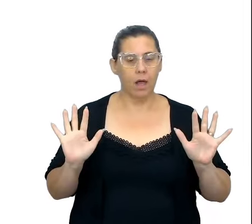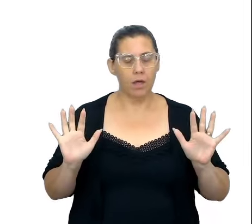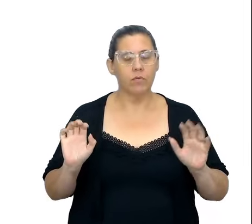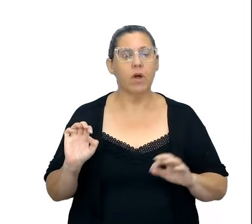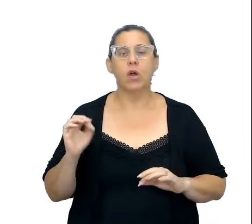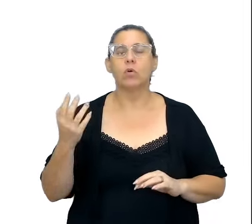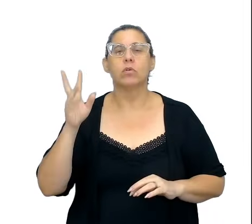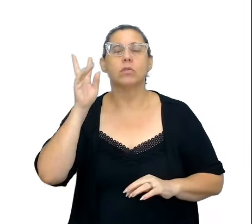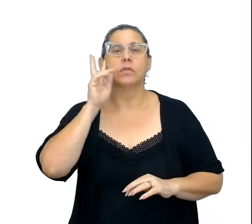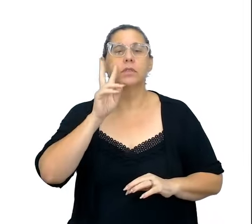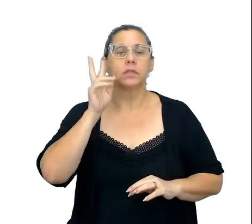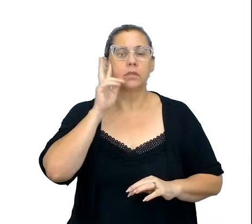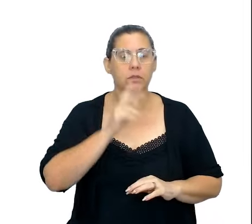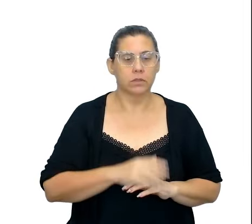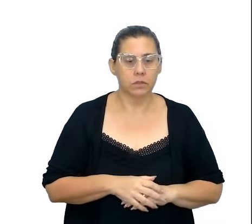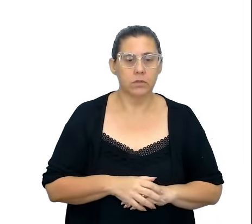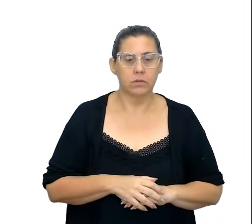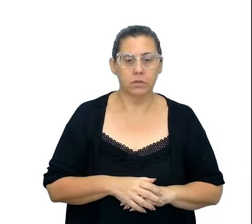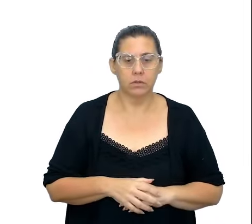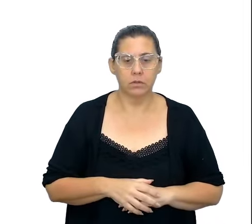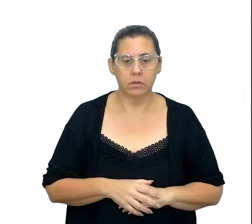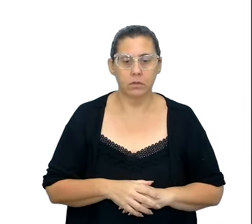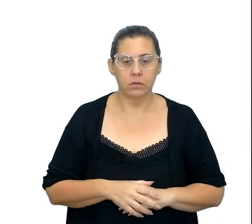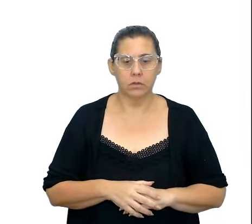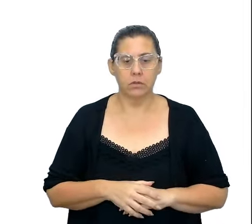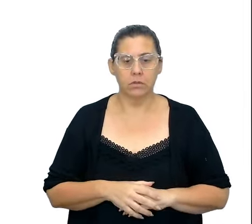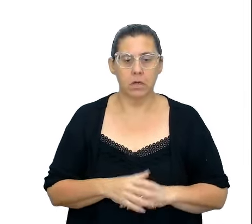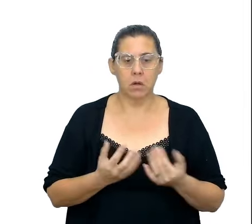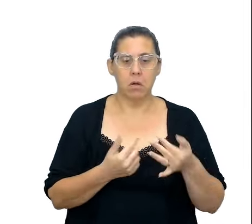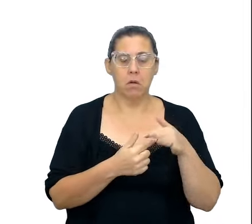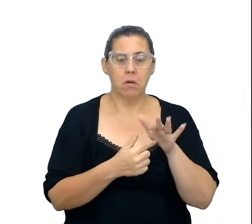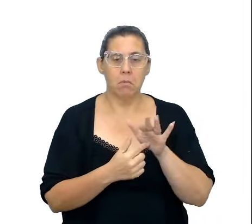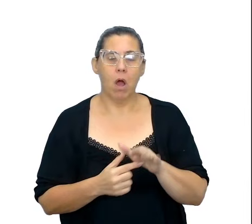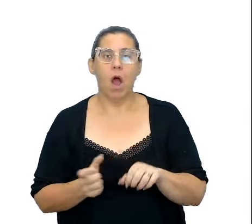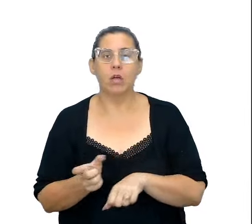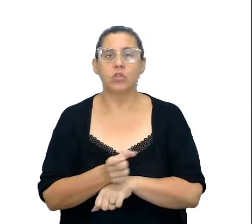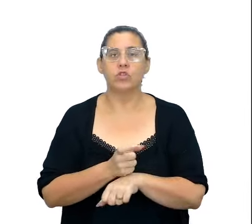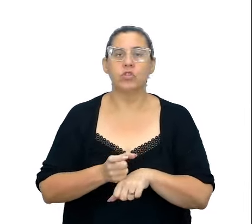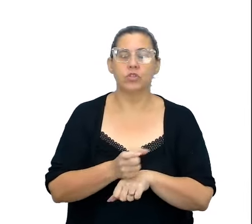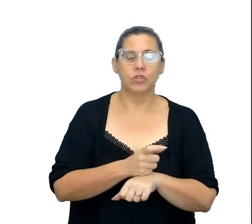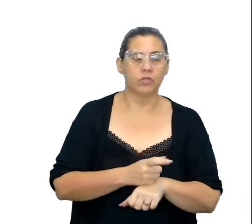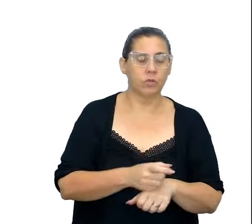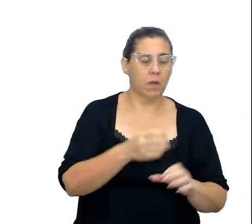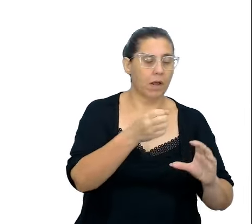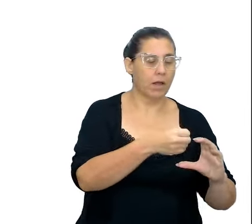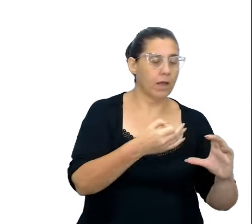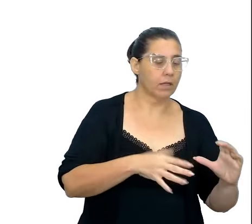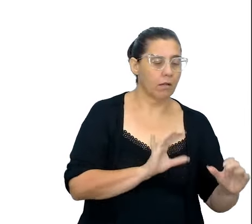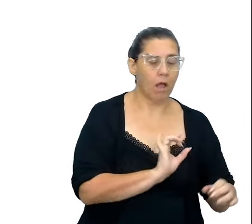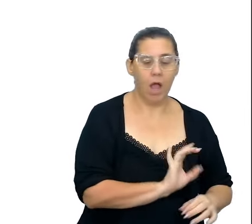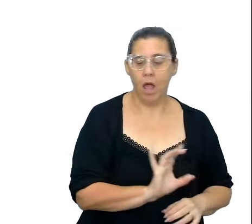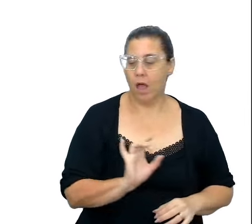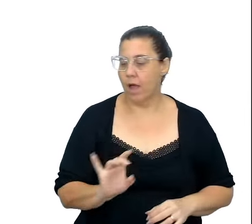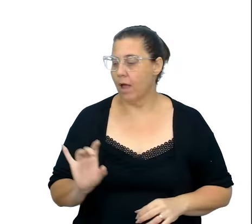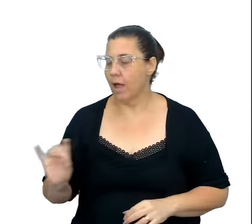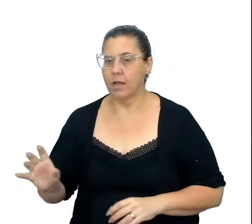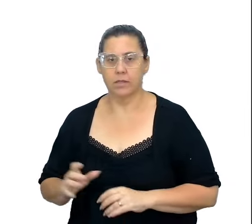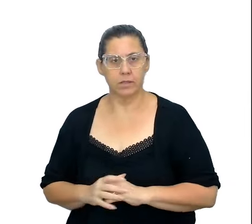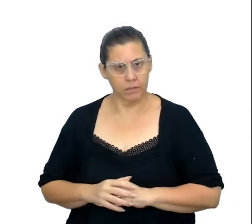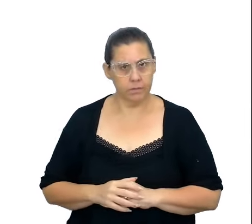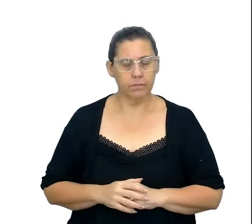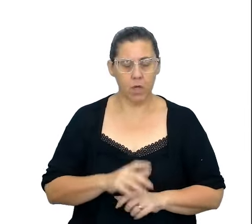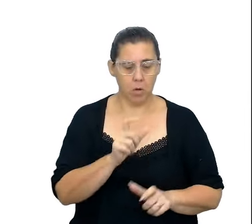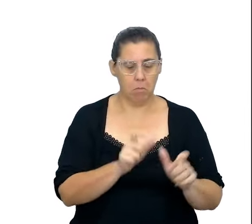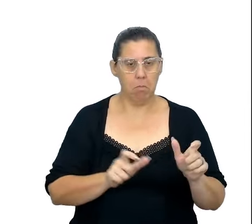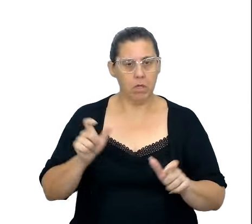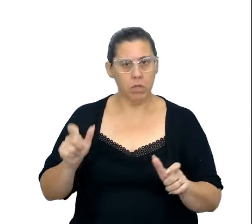acontecerá a história. Use adjetivos para caracterizar. Então, olha só, ele já vai pensar nessas personagens que ele